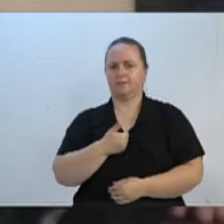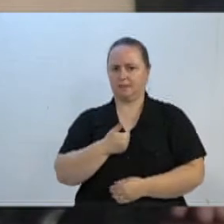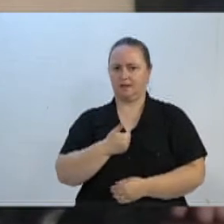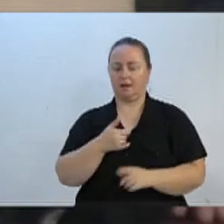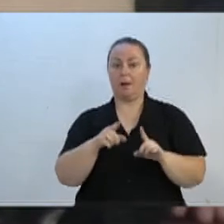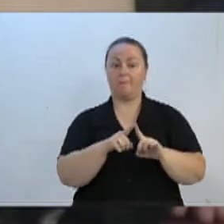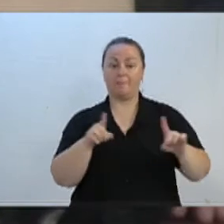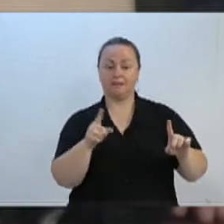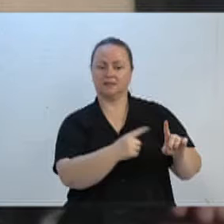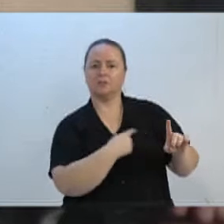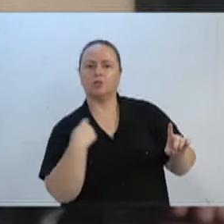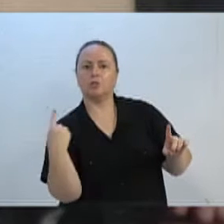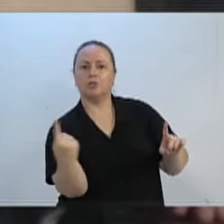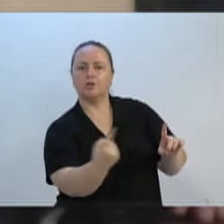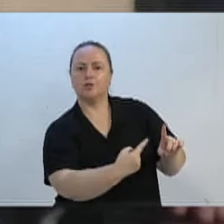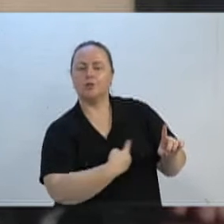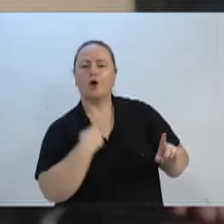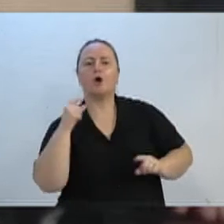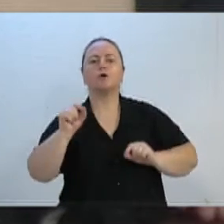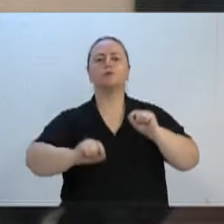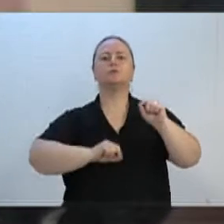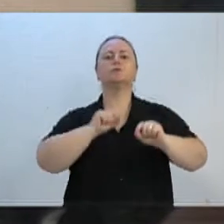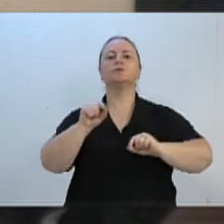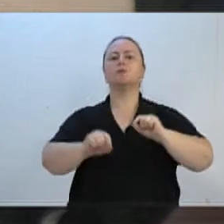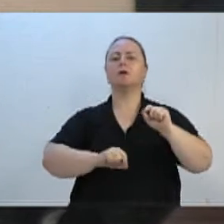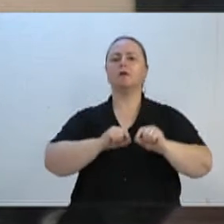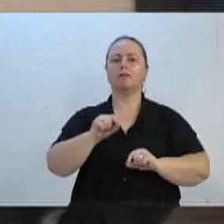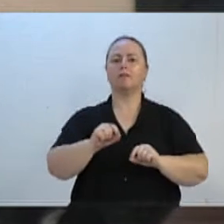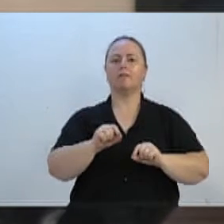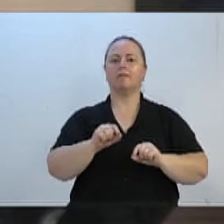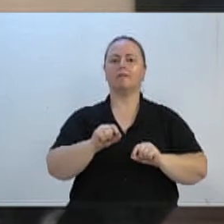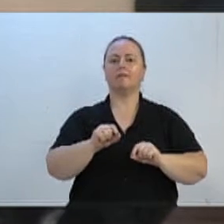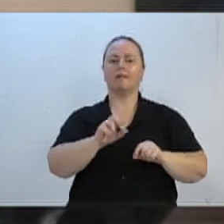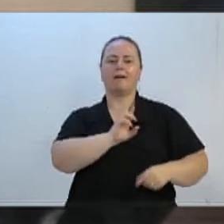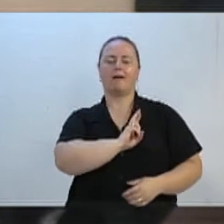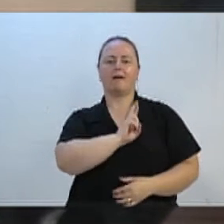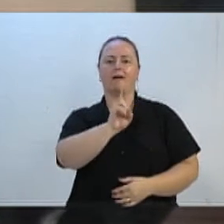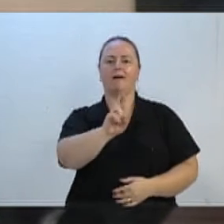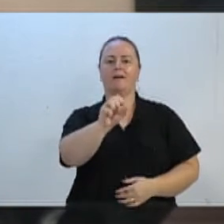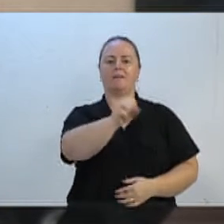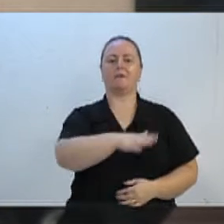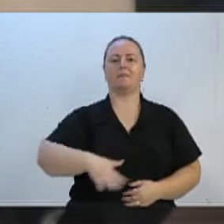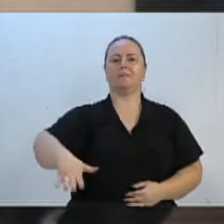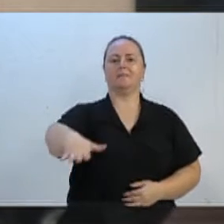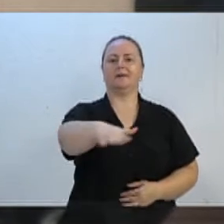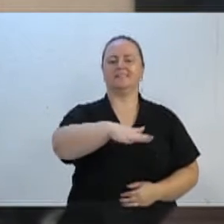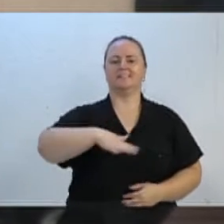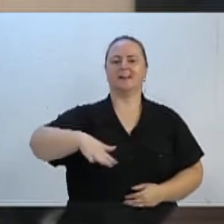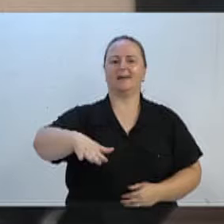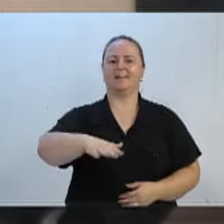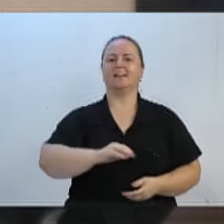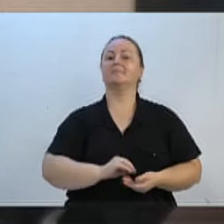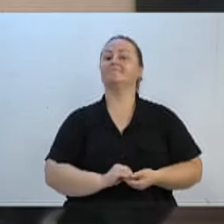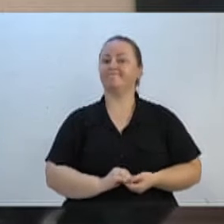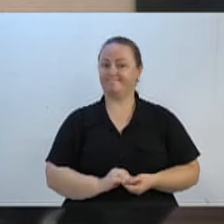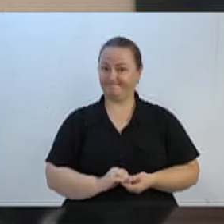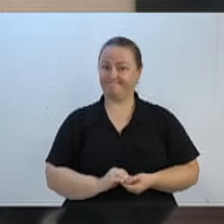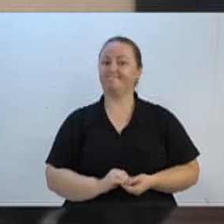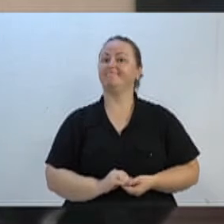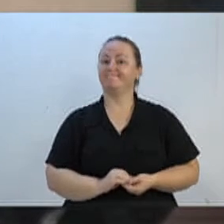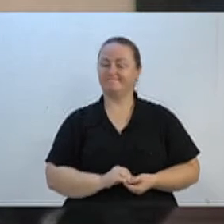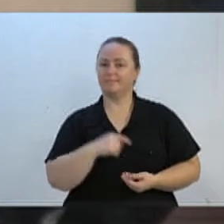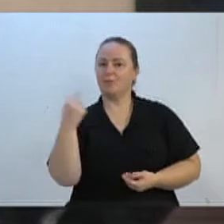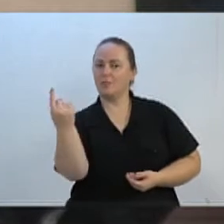nós estamos aqui por conta da sociedade. Nós é que temos que aqui discutirmos a